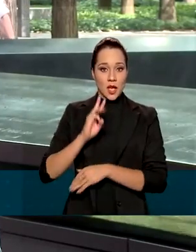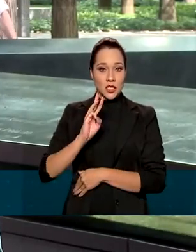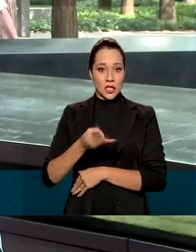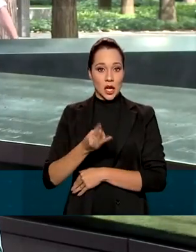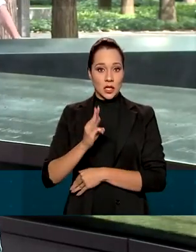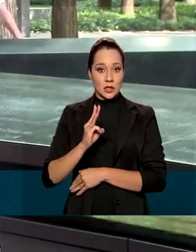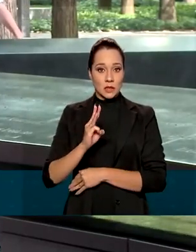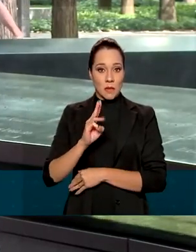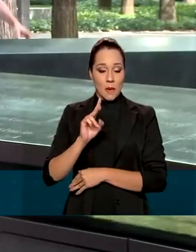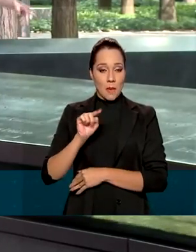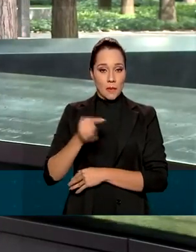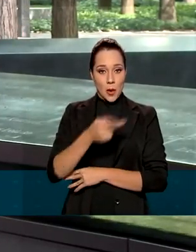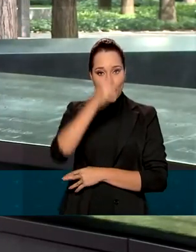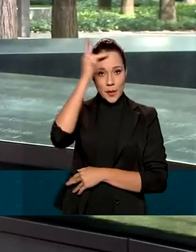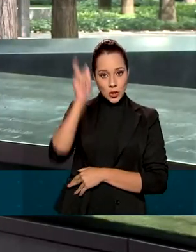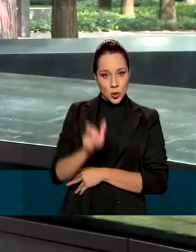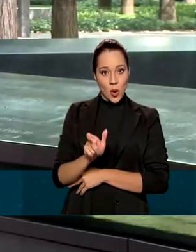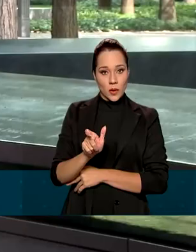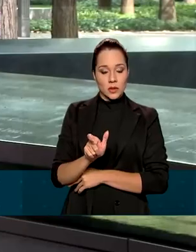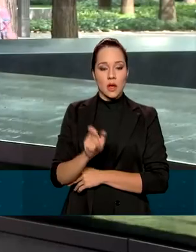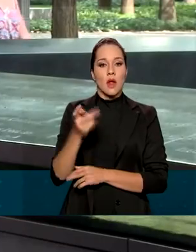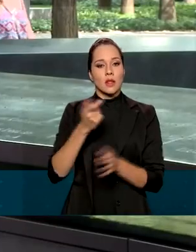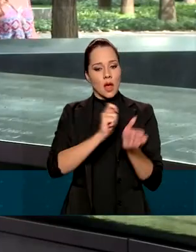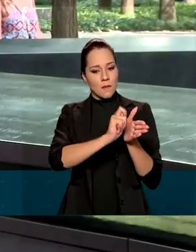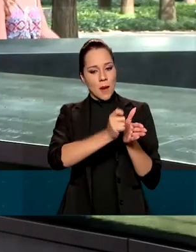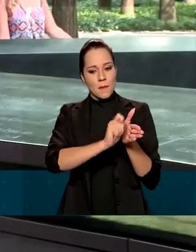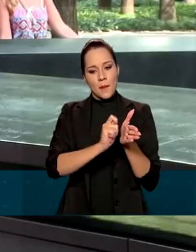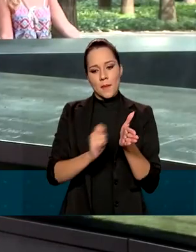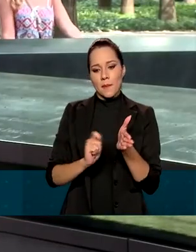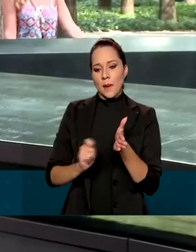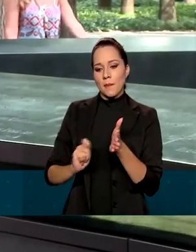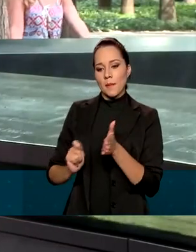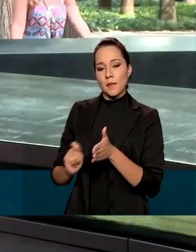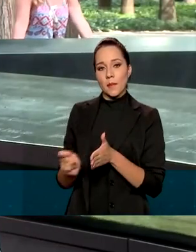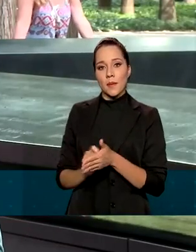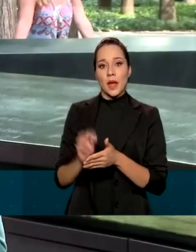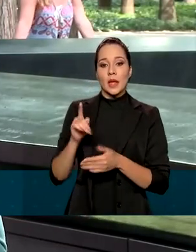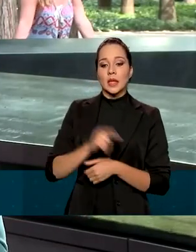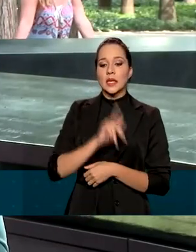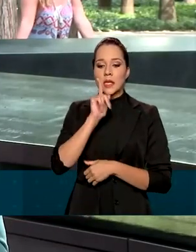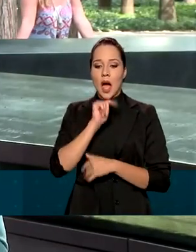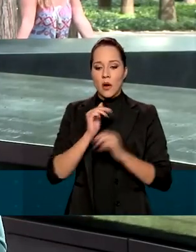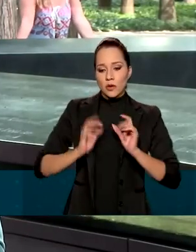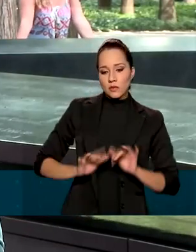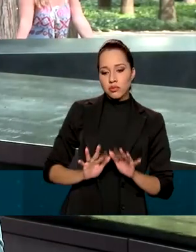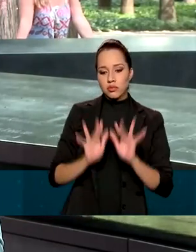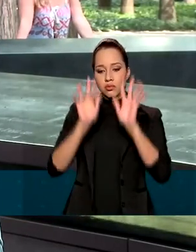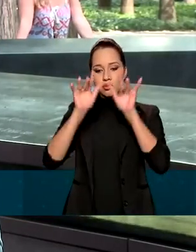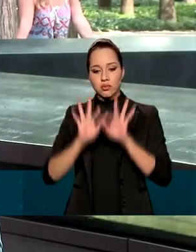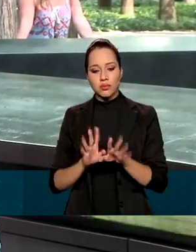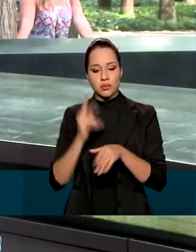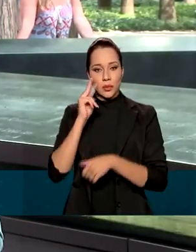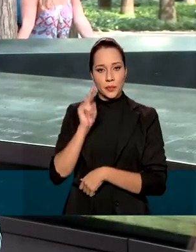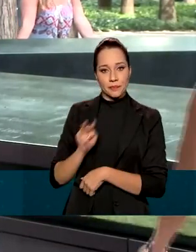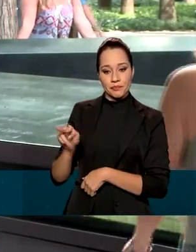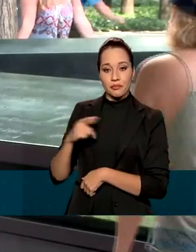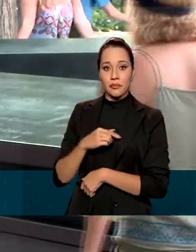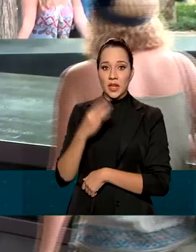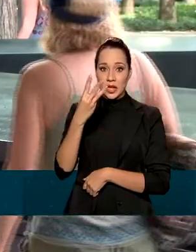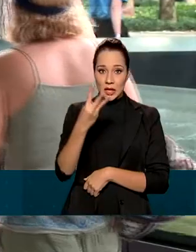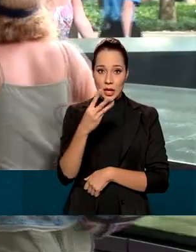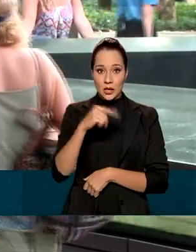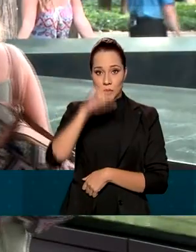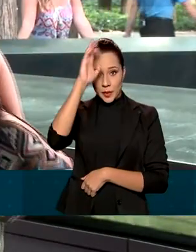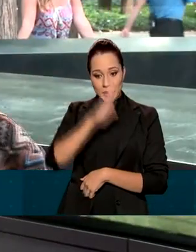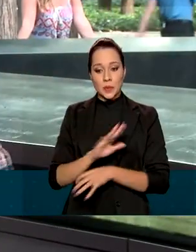3 mil vítimas estão gravadas aqui no parapeito das fontes e inclusive é três